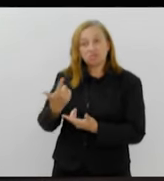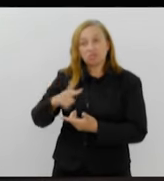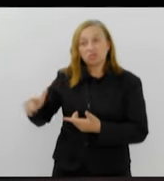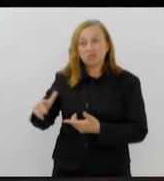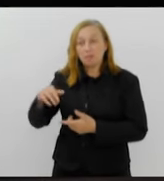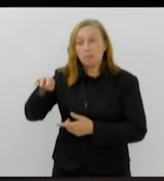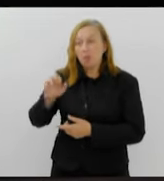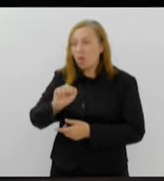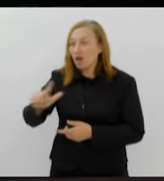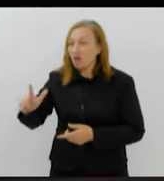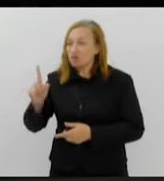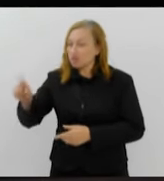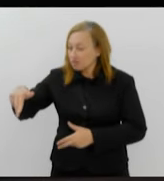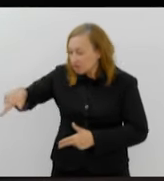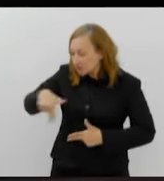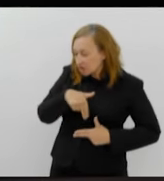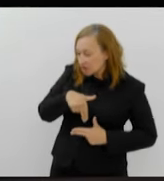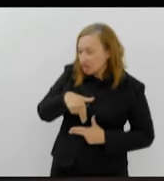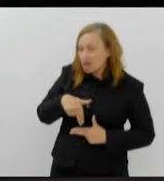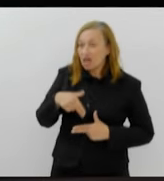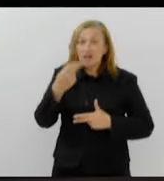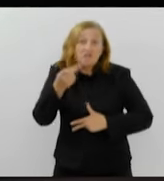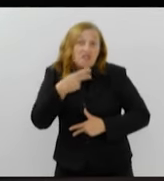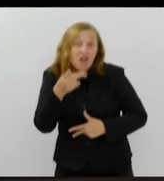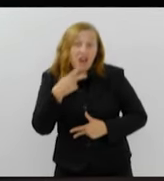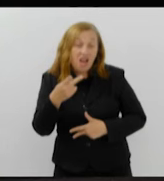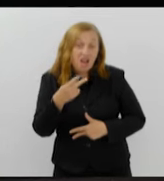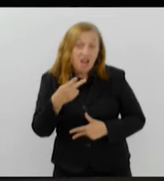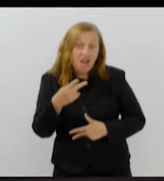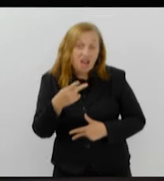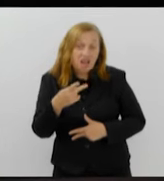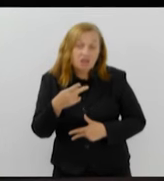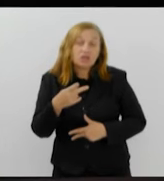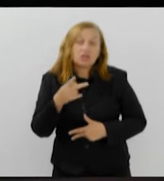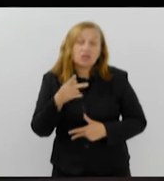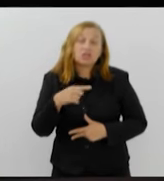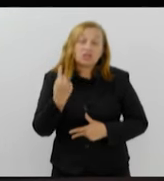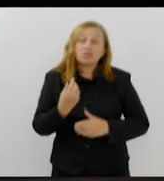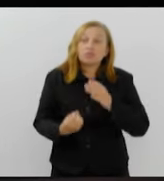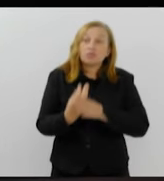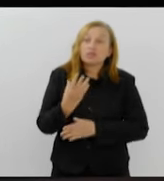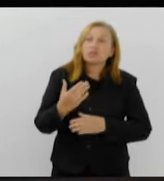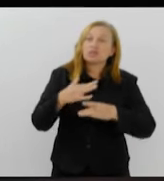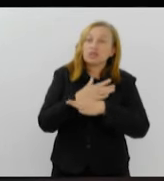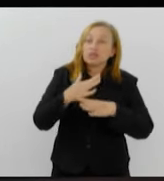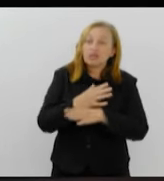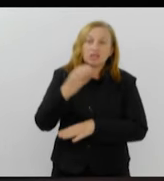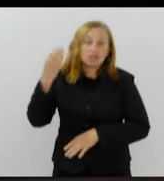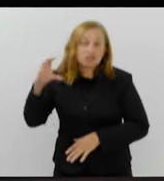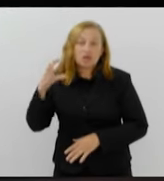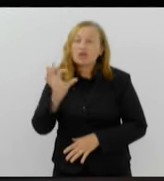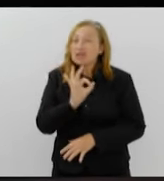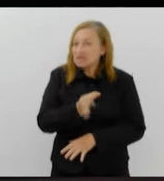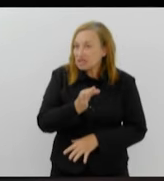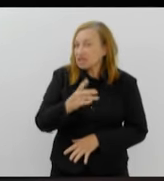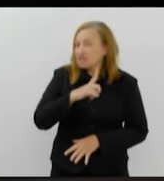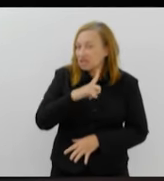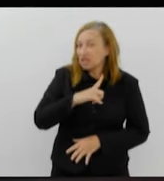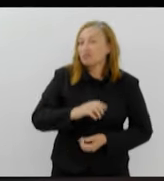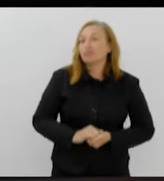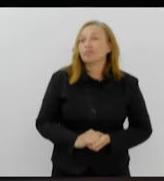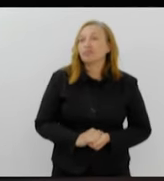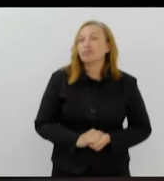vir aqui na Assembleia Legislativa questionar não é aquilo que a gente tá produzindo na cidade de Niterói e eu tenho certeza